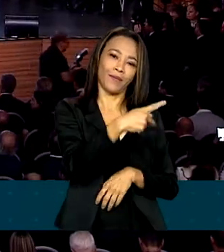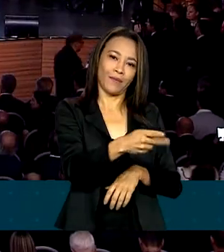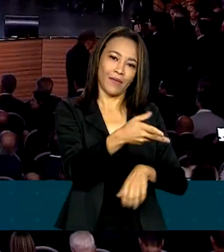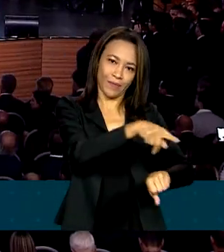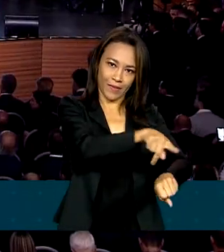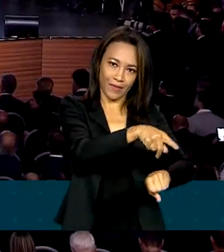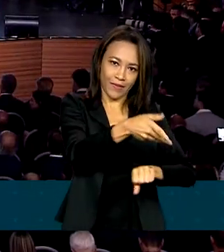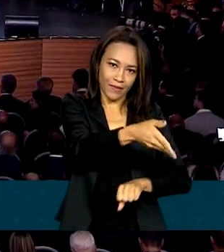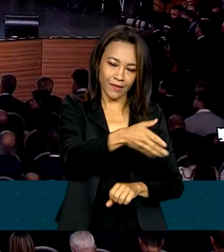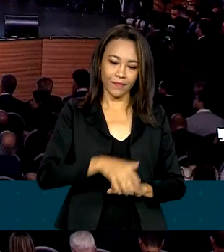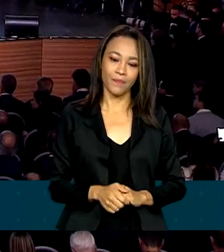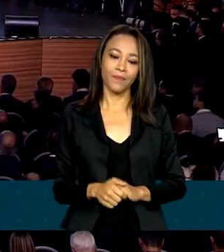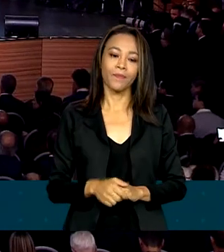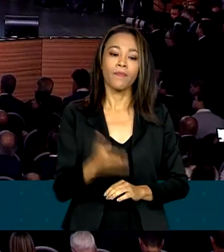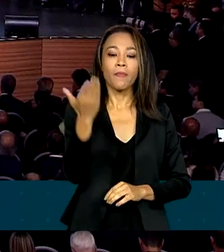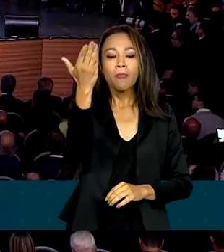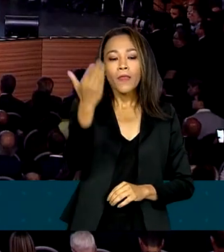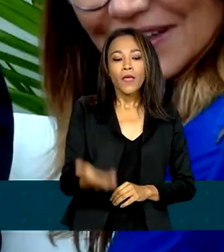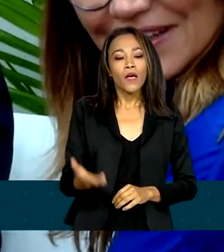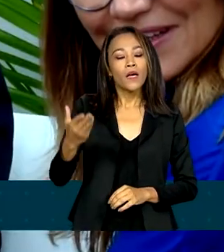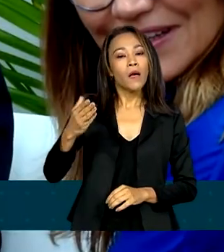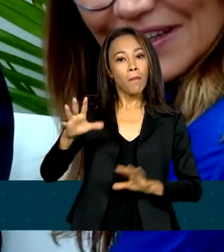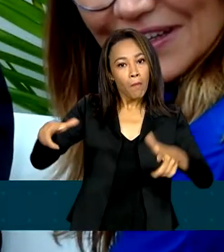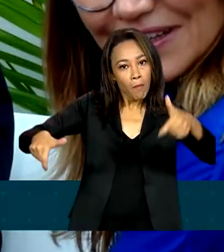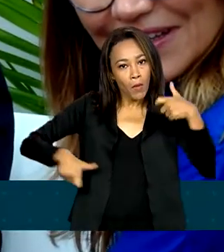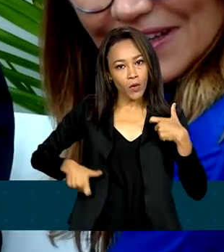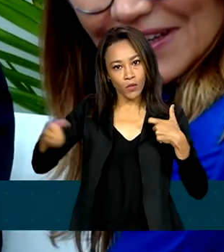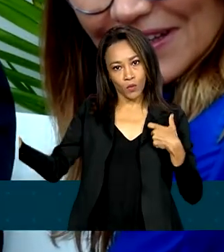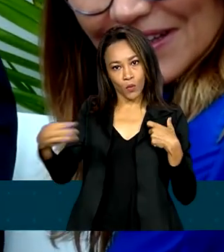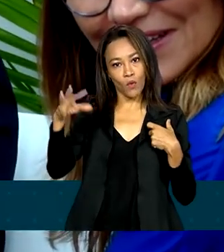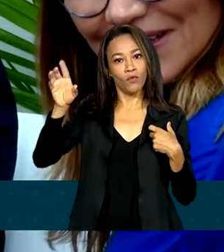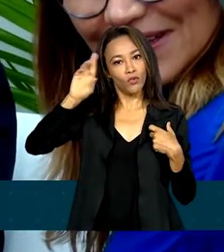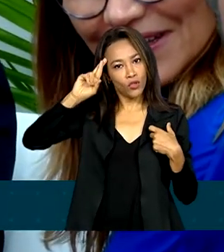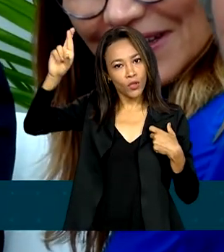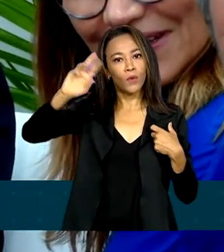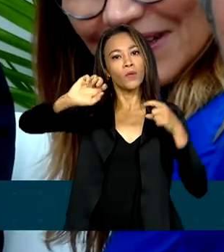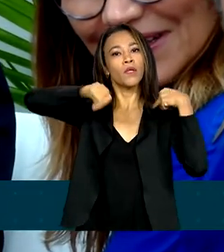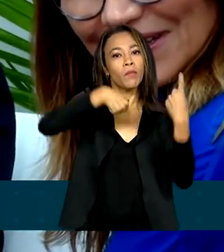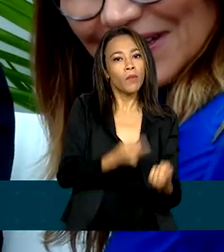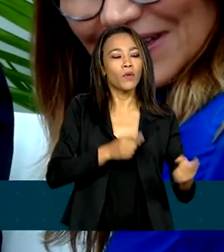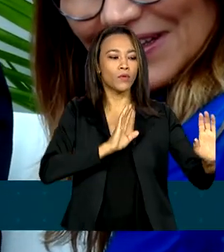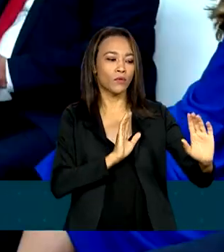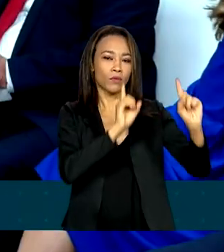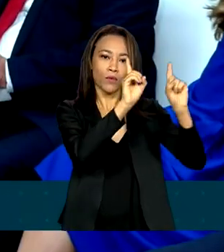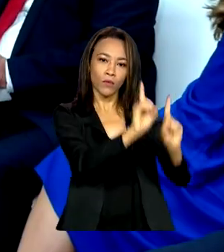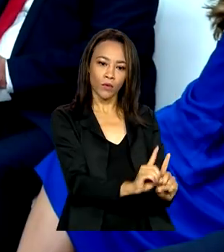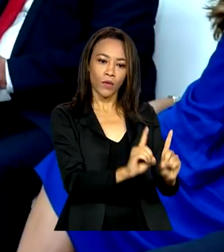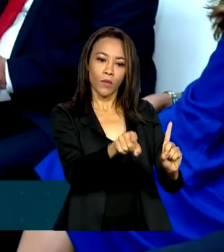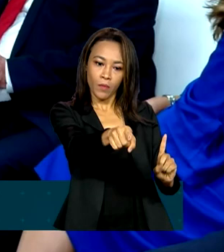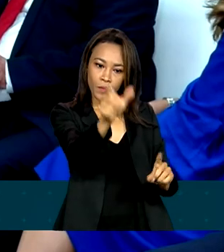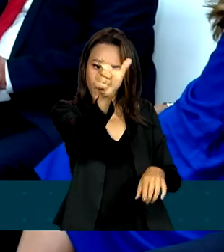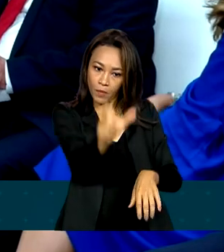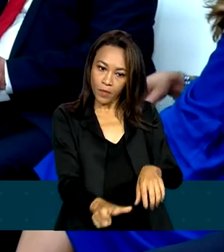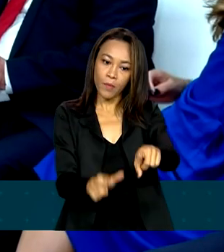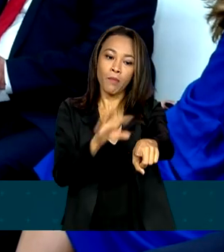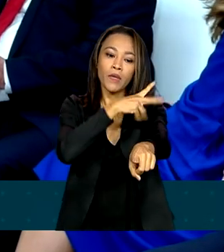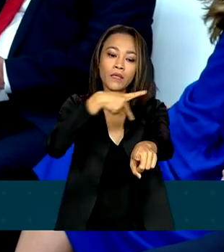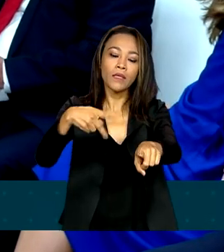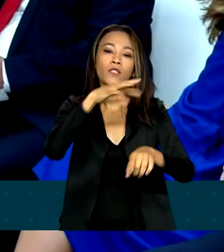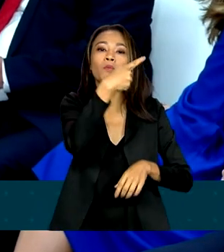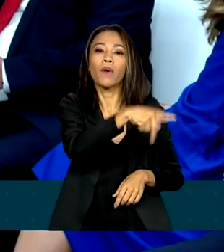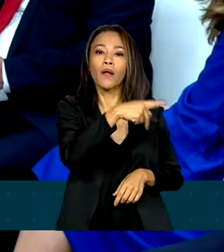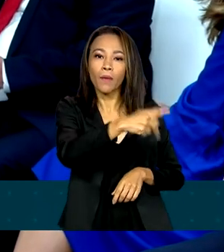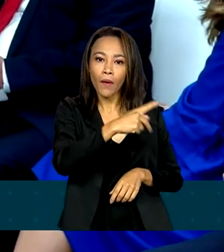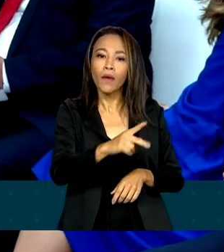posse do diretor-geral brasileiro de Itaipu, o presidente Lula se reuniu com o presidente do Paraguai, Mário Abdo Benítez, que também